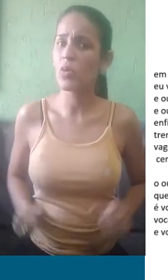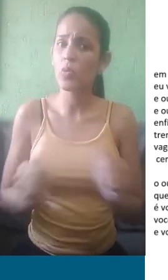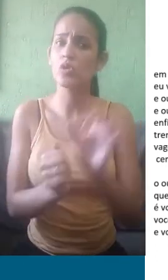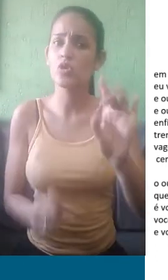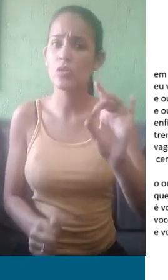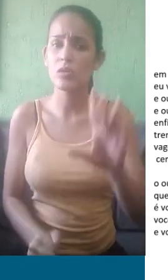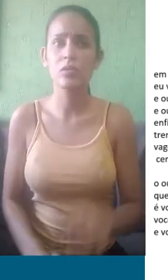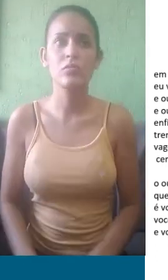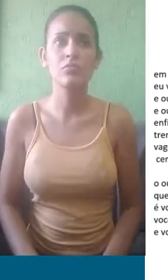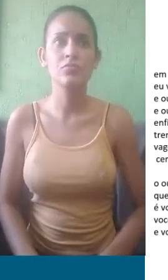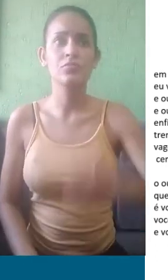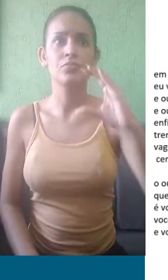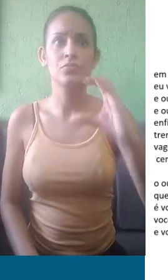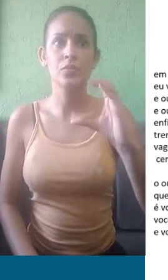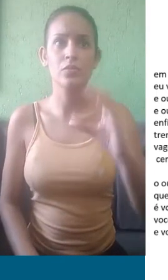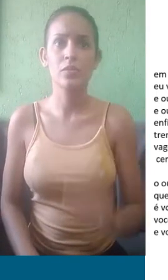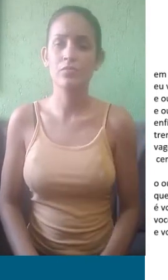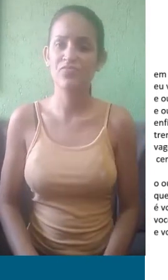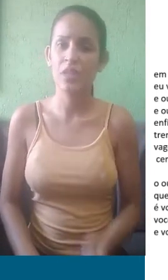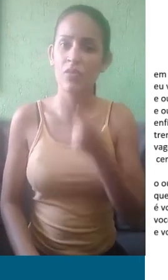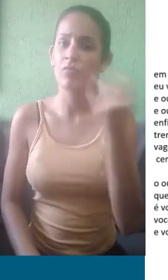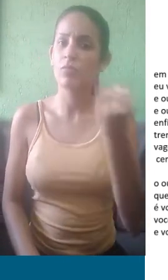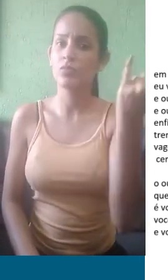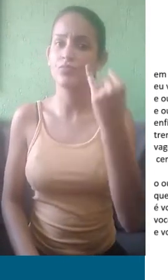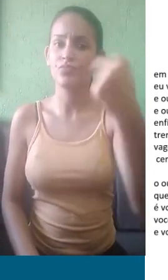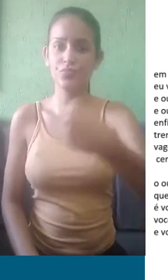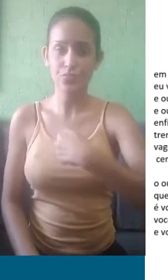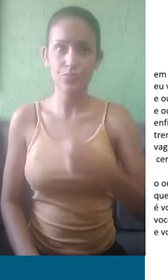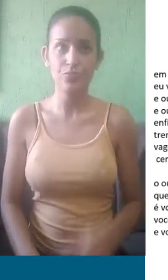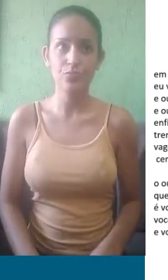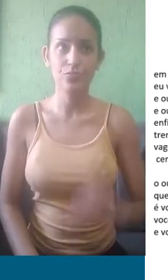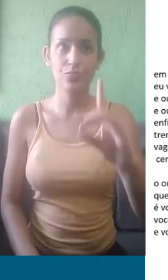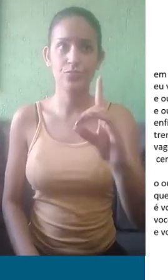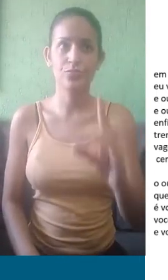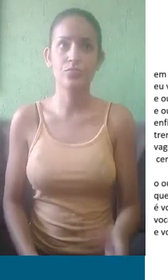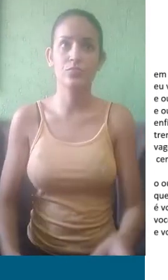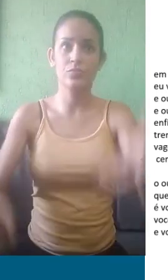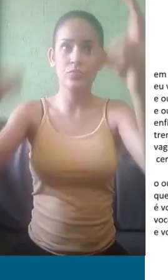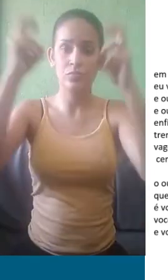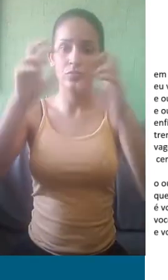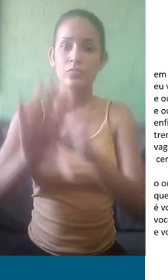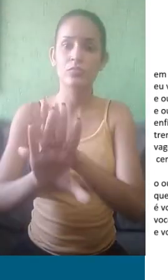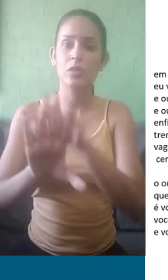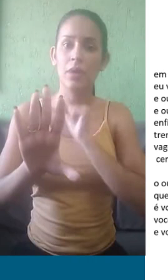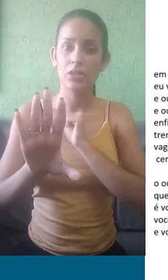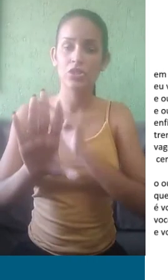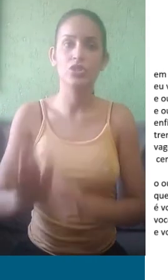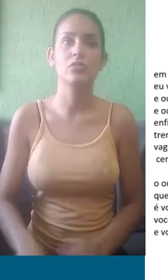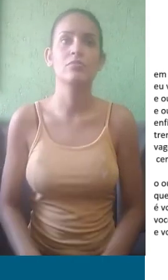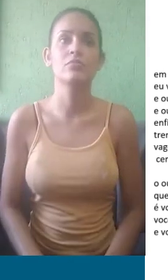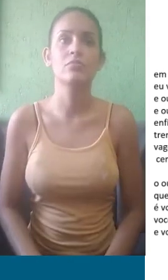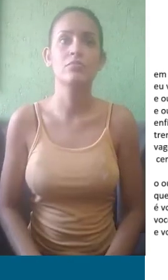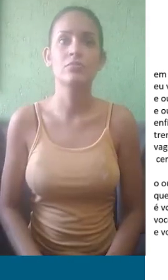do eu autêntico, D, percepção da empatia como fator de autoconhecimento, ou E, impossibilidade de